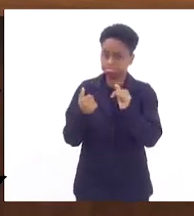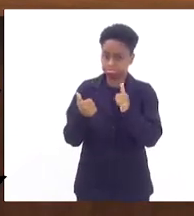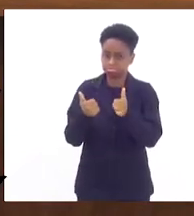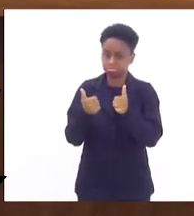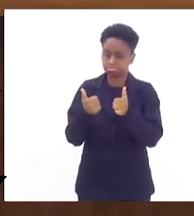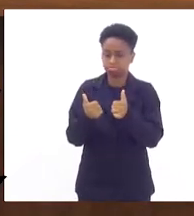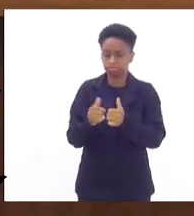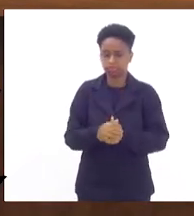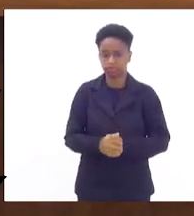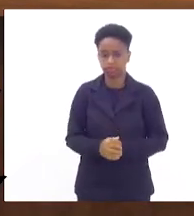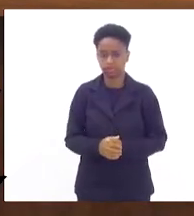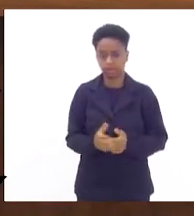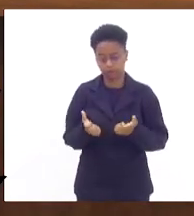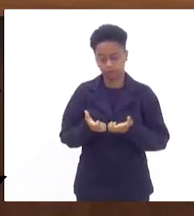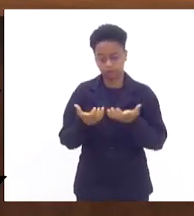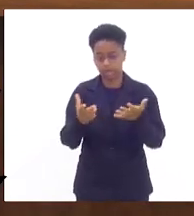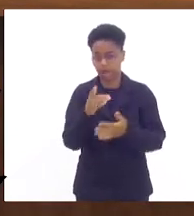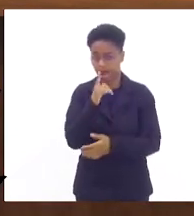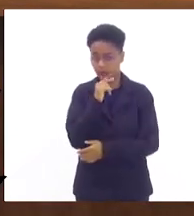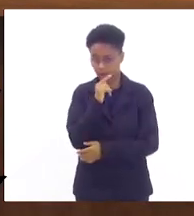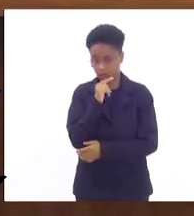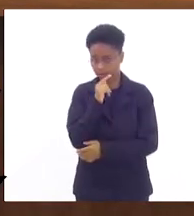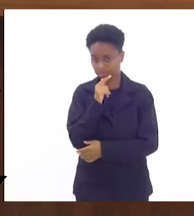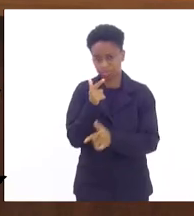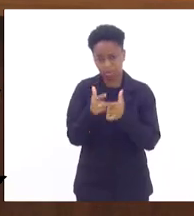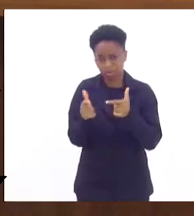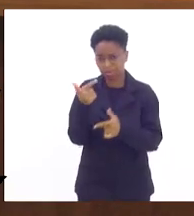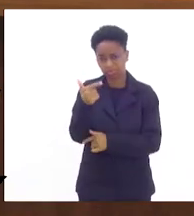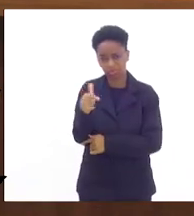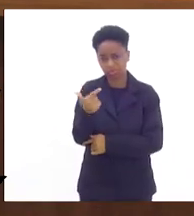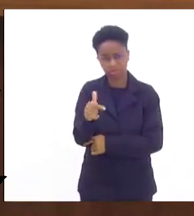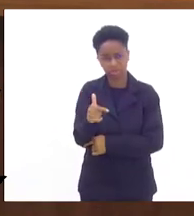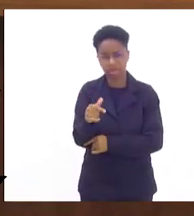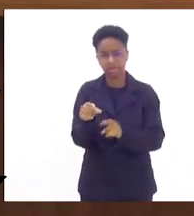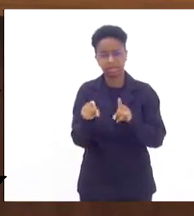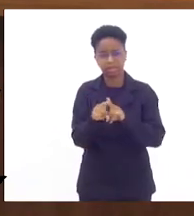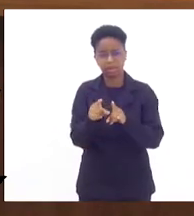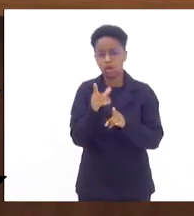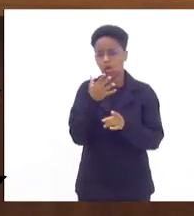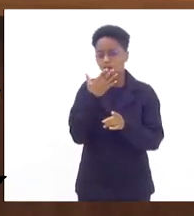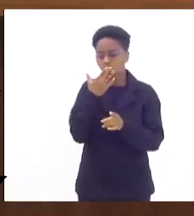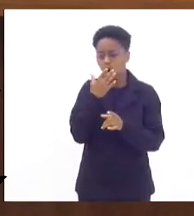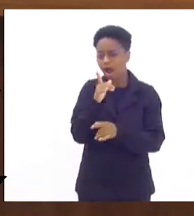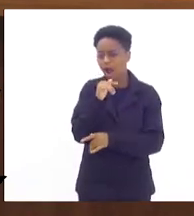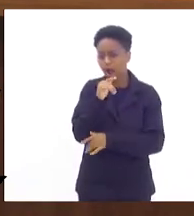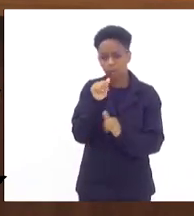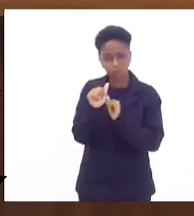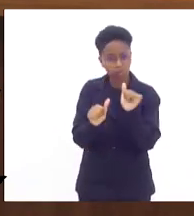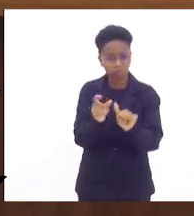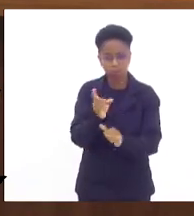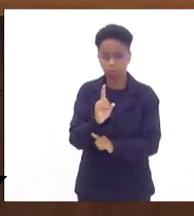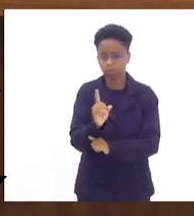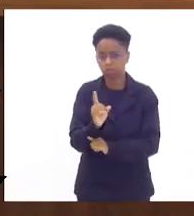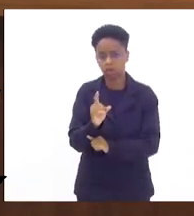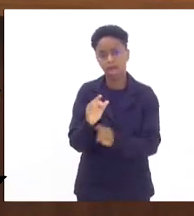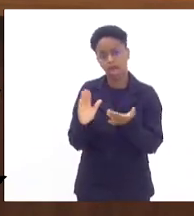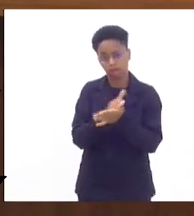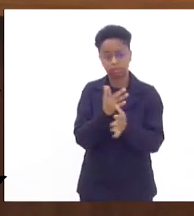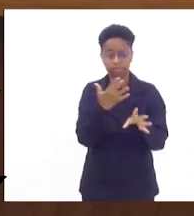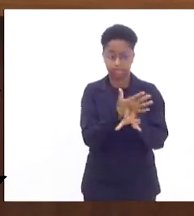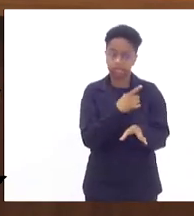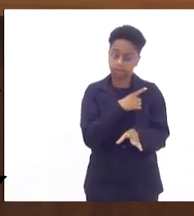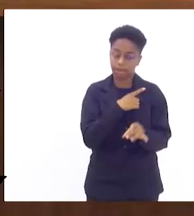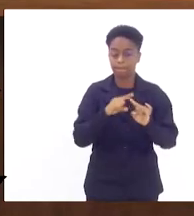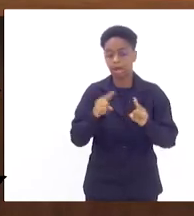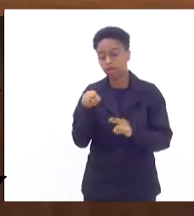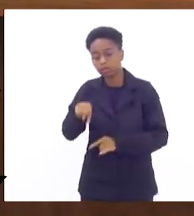prestação de água, né? A gente não teve problema de tonalidade de água, igual que os municípios da região tiveram. Eu não posso vir falar